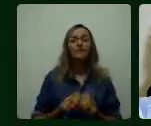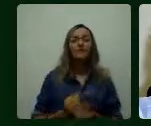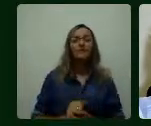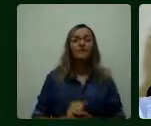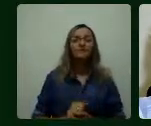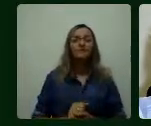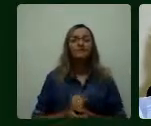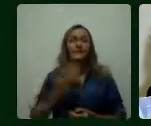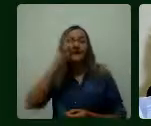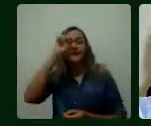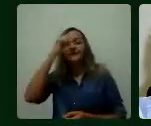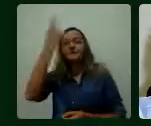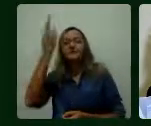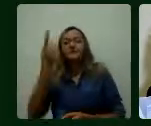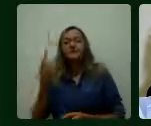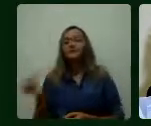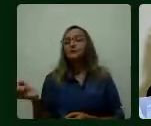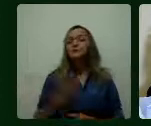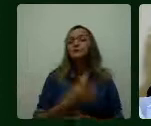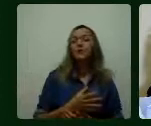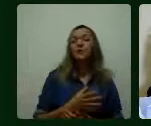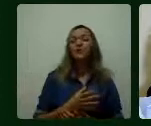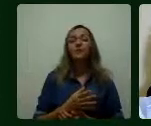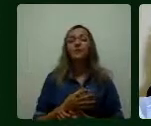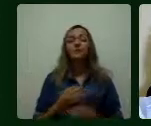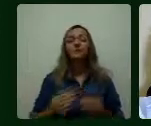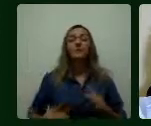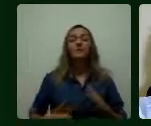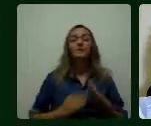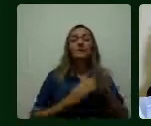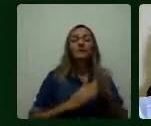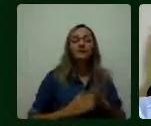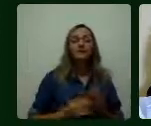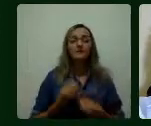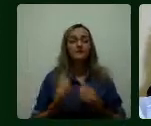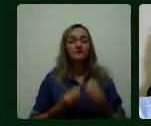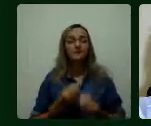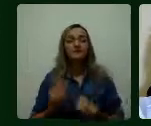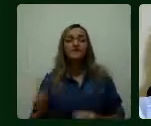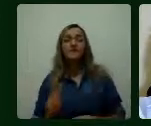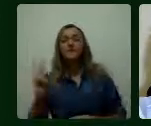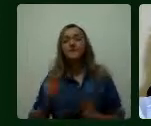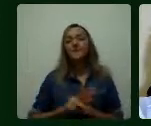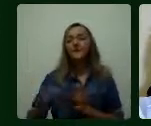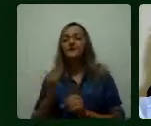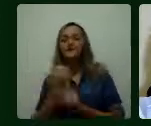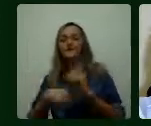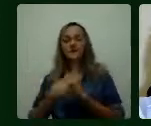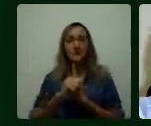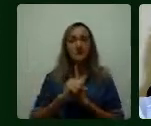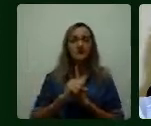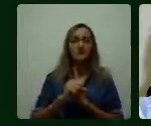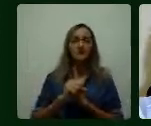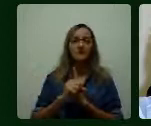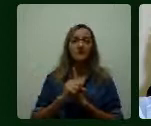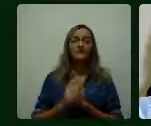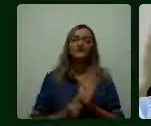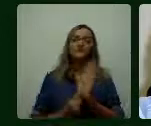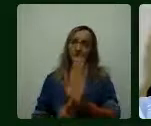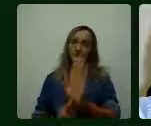todo é a jornada. Então, sejam bem-vindos aí à primeira maratona de vocês e se preparem porque vocês vão ficar